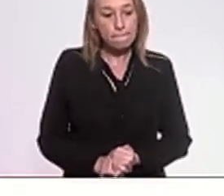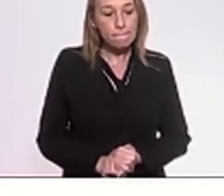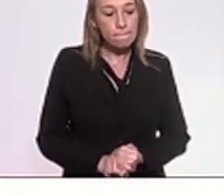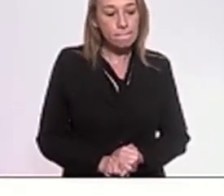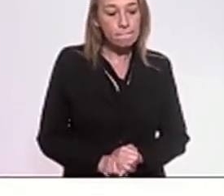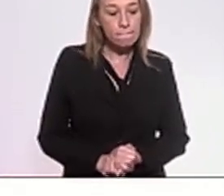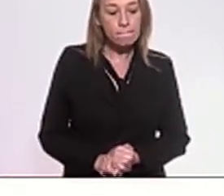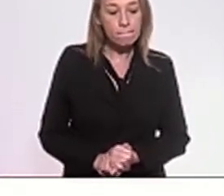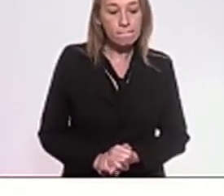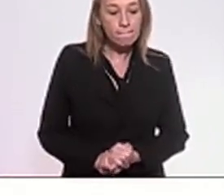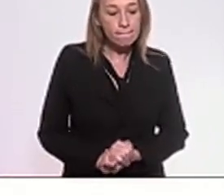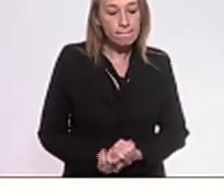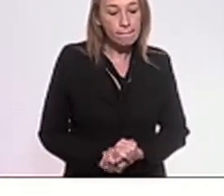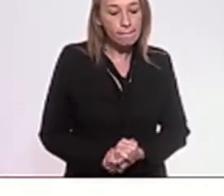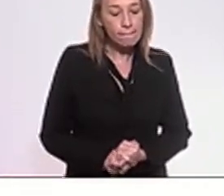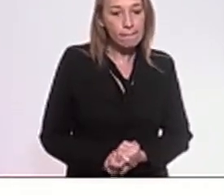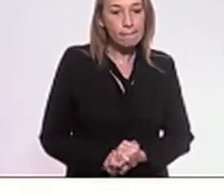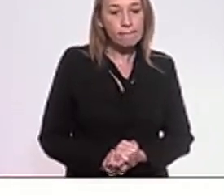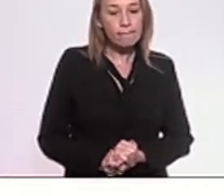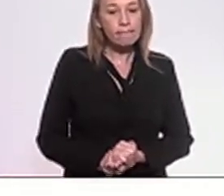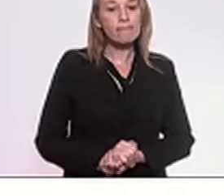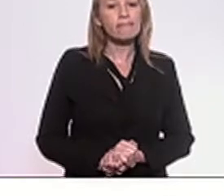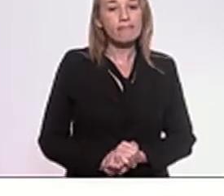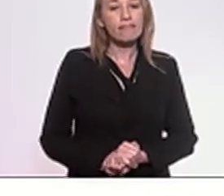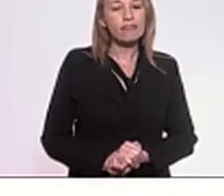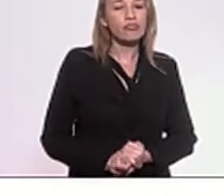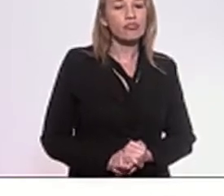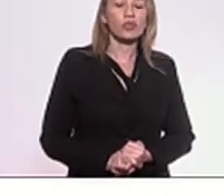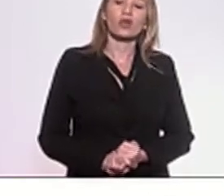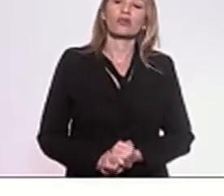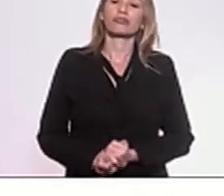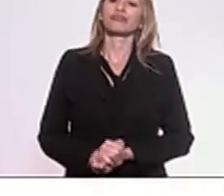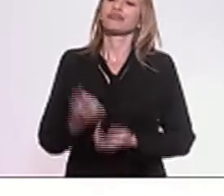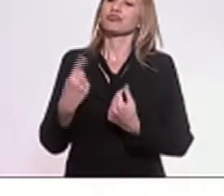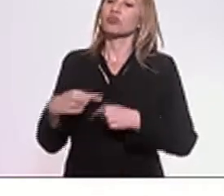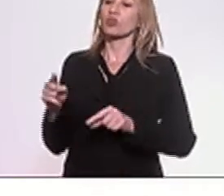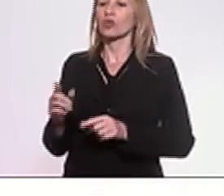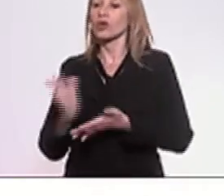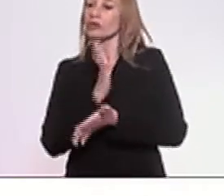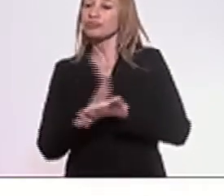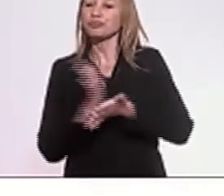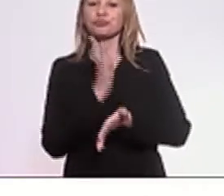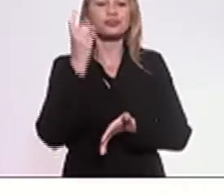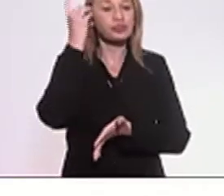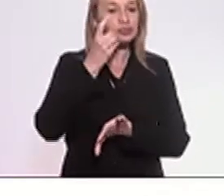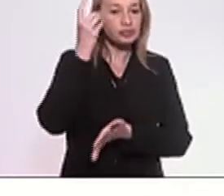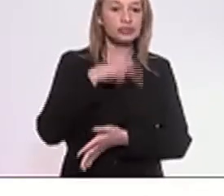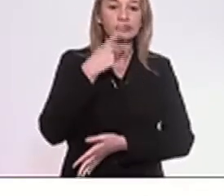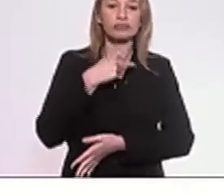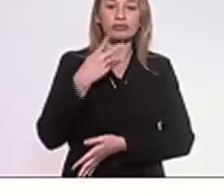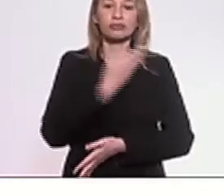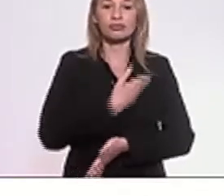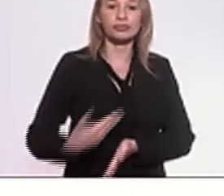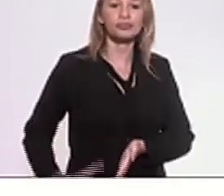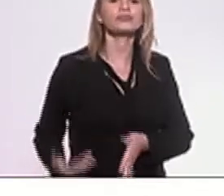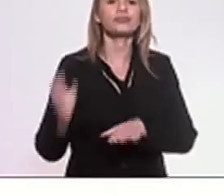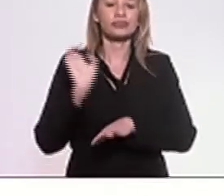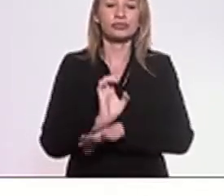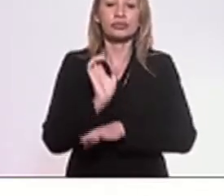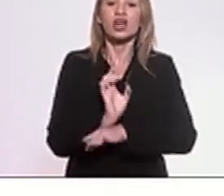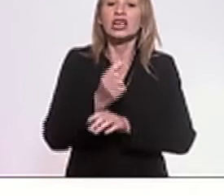desmistificar as falas de alguns deputados que disseram que o governo do Estado